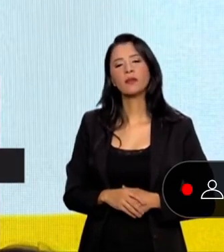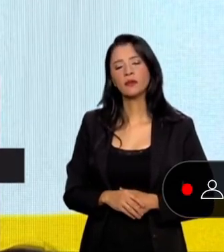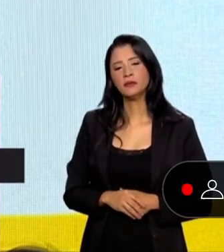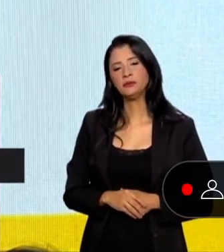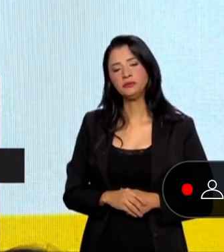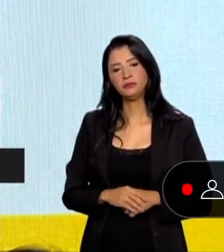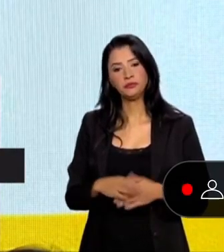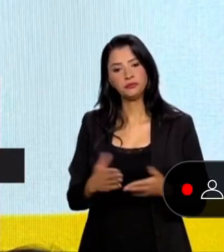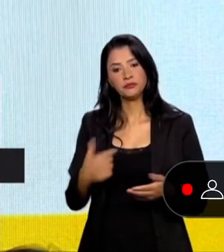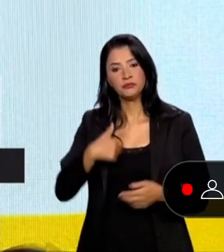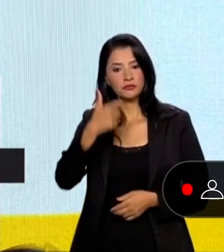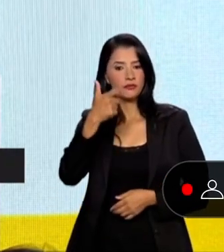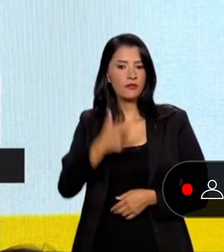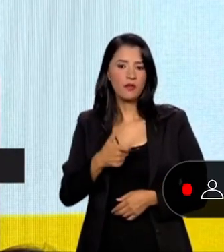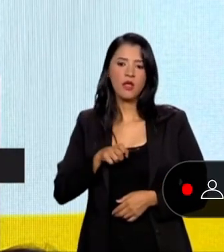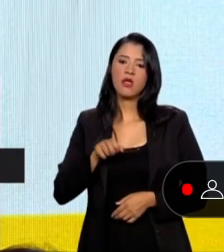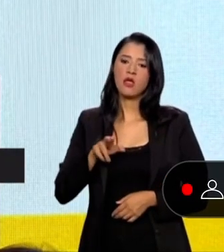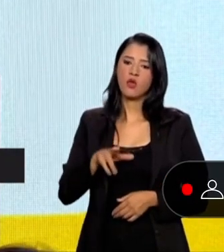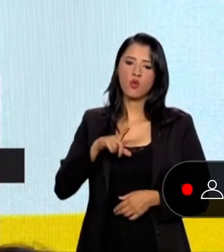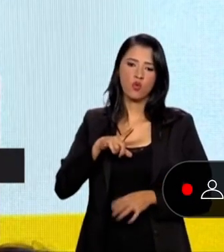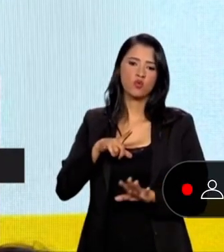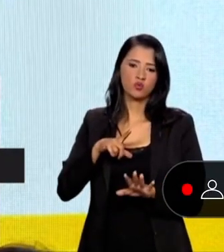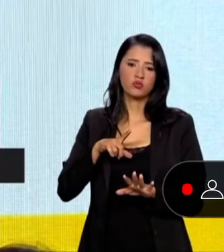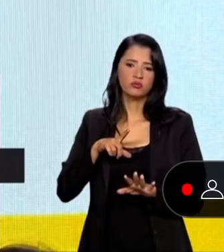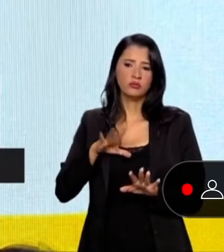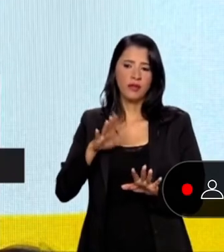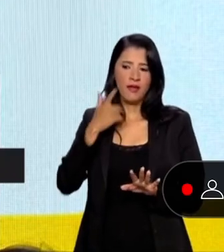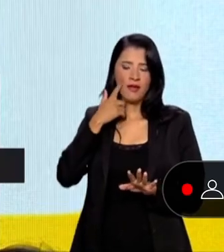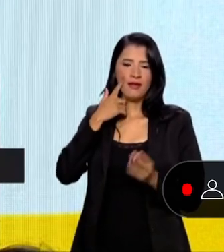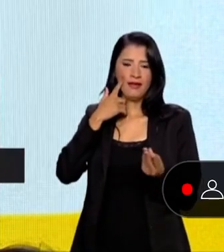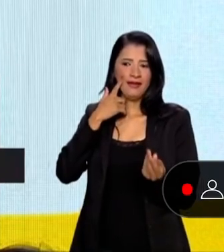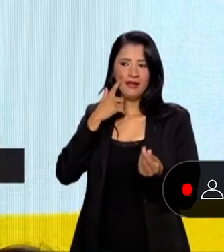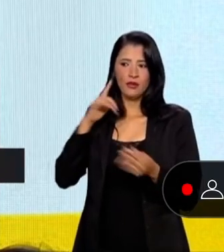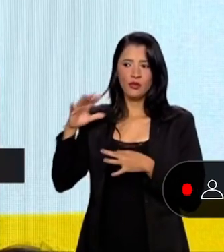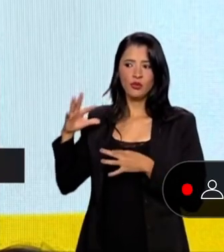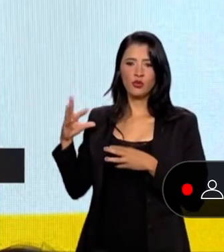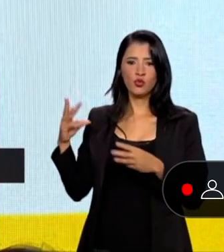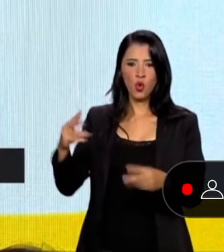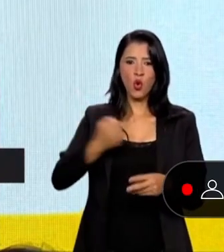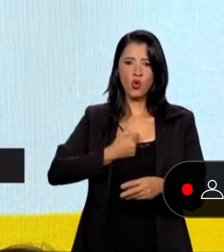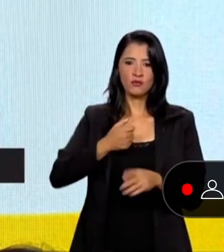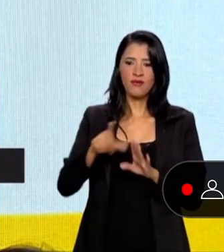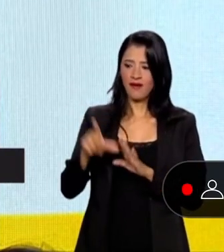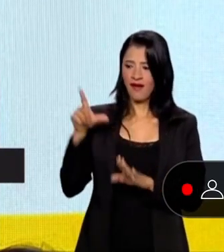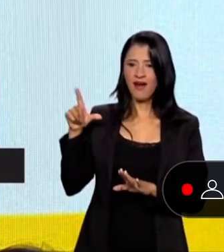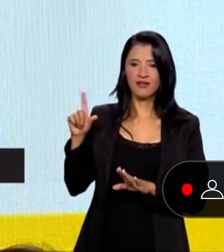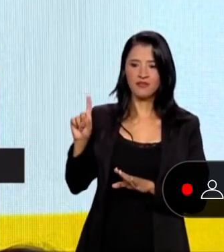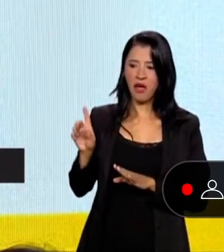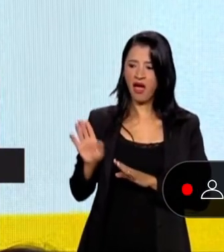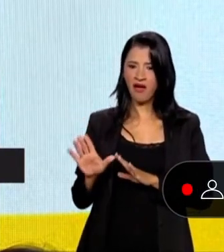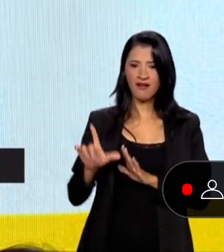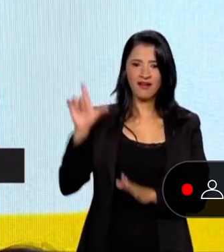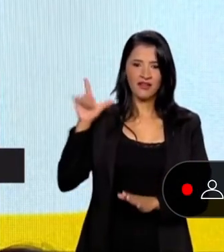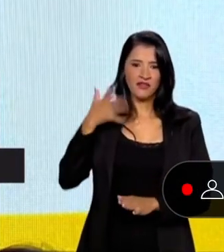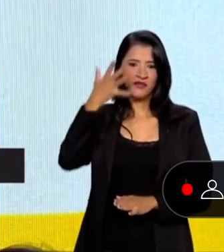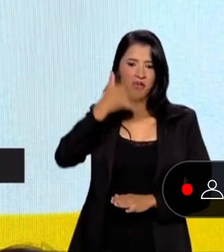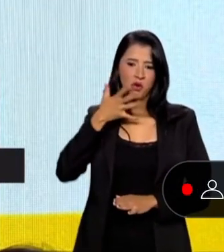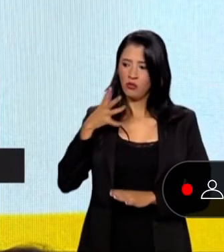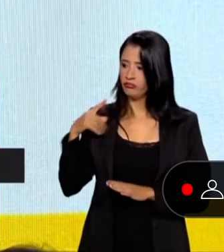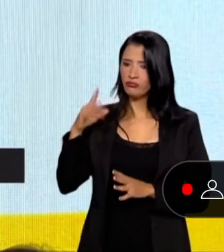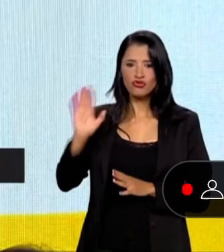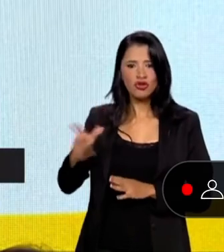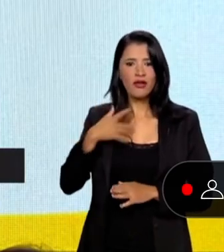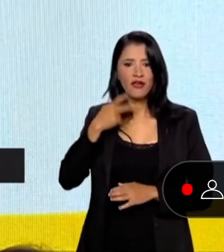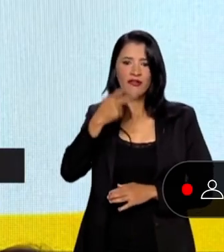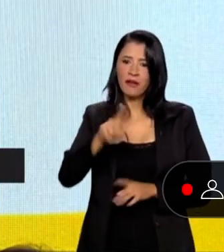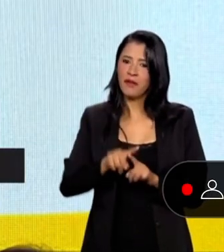Bem, eu, todos os números que os companheiros que falaram antes de me falar, eu ia falar,